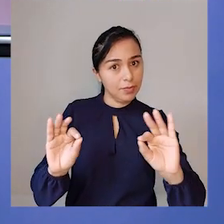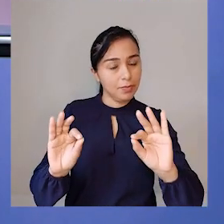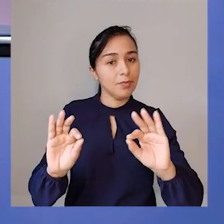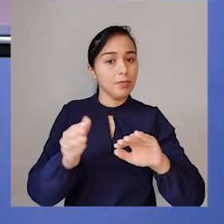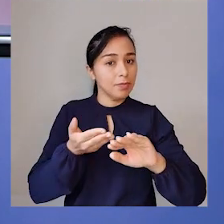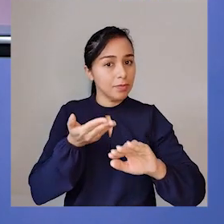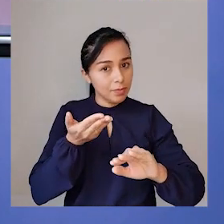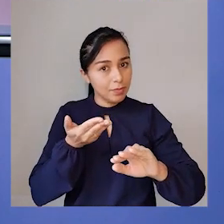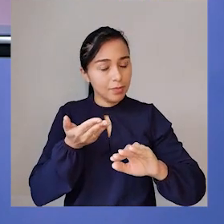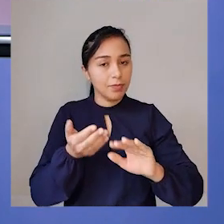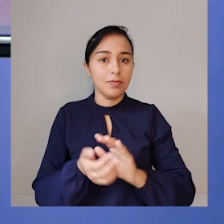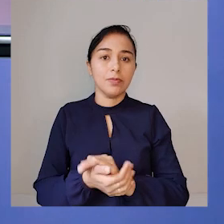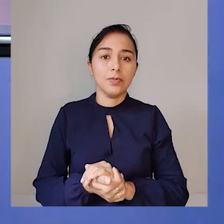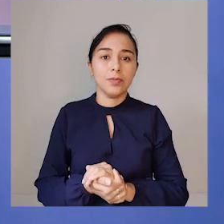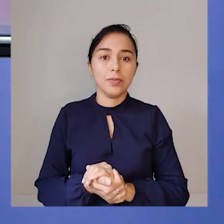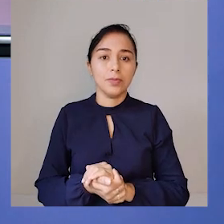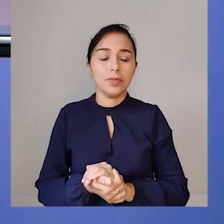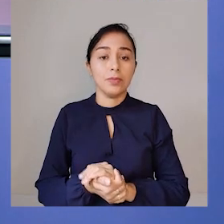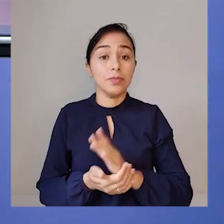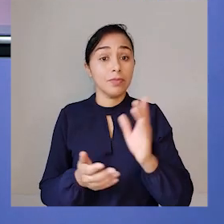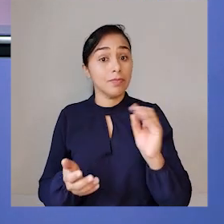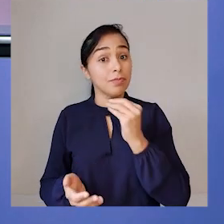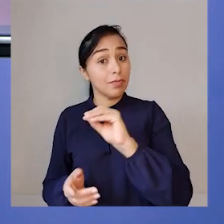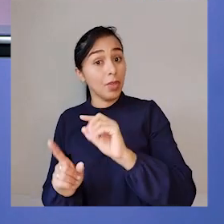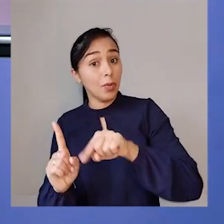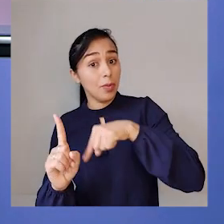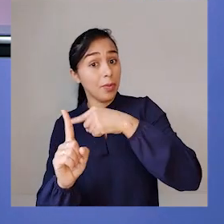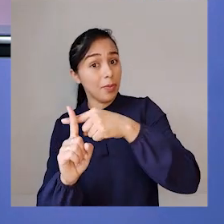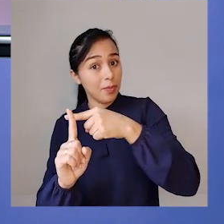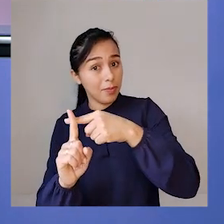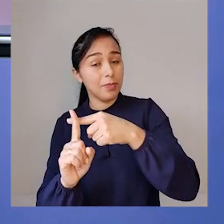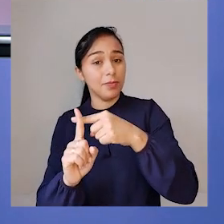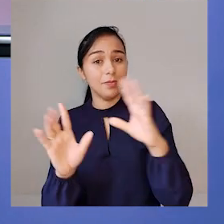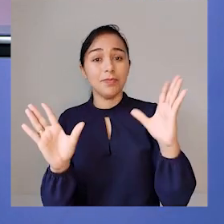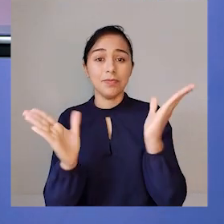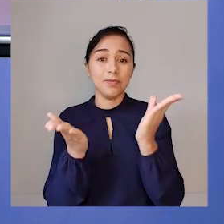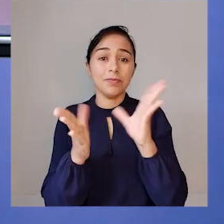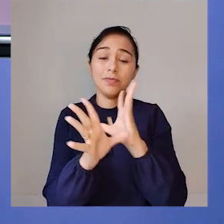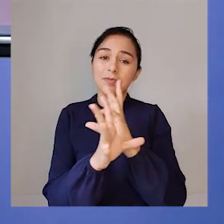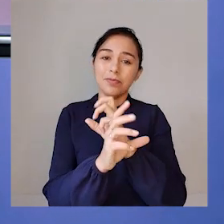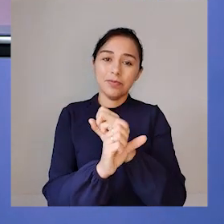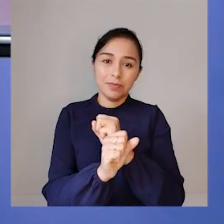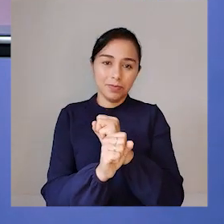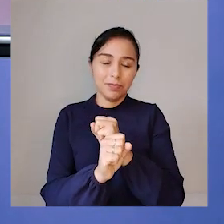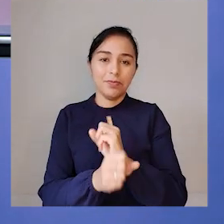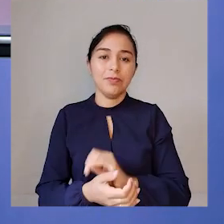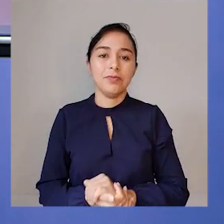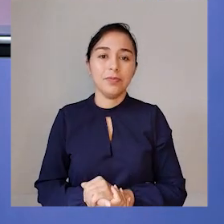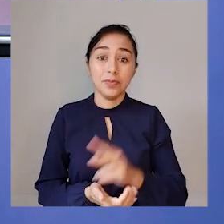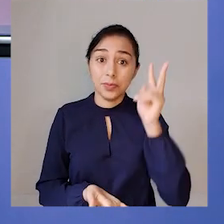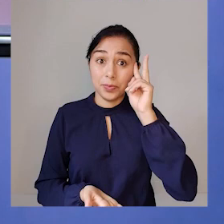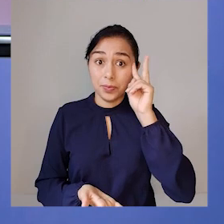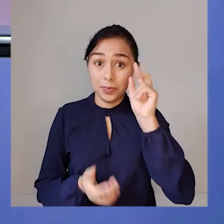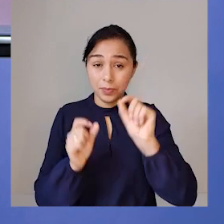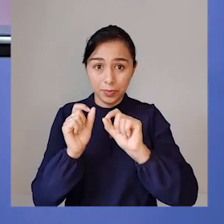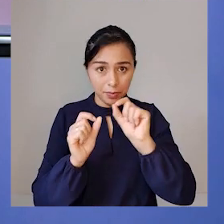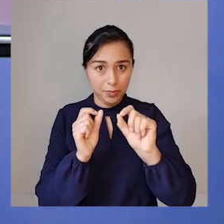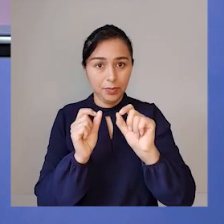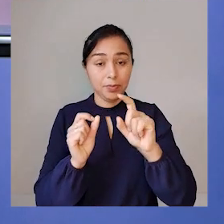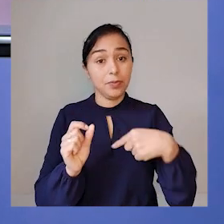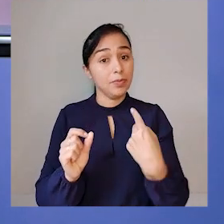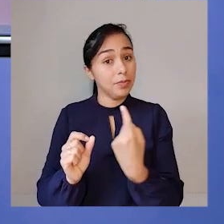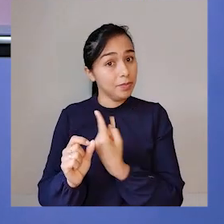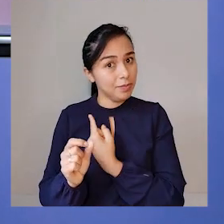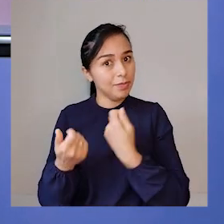das parcelas, coloco o sinal de mais e efetuo normalmente a adição. Lembrando que nós vamos